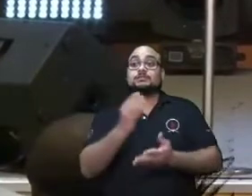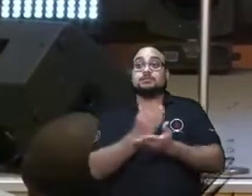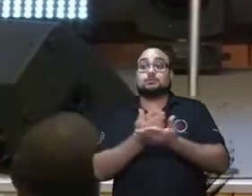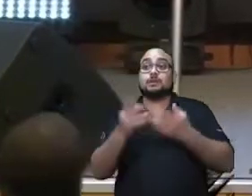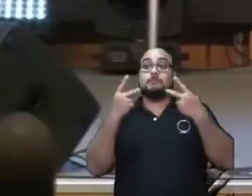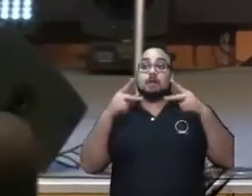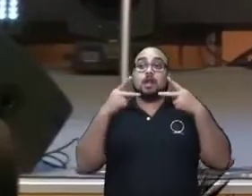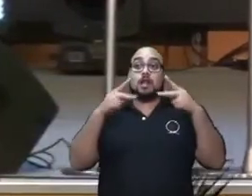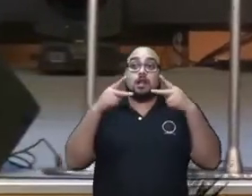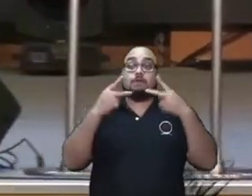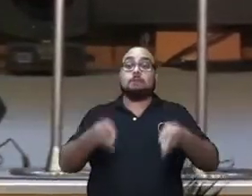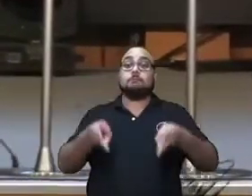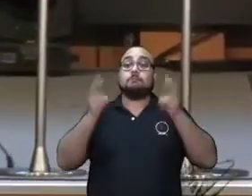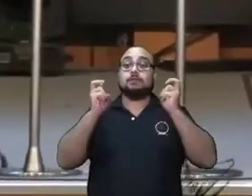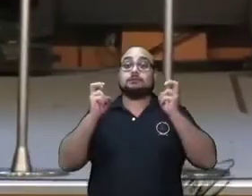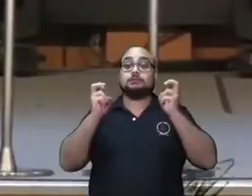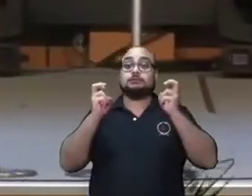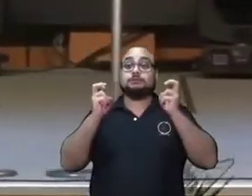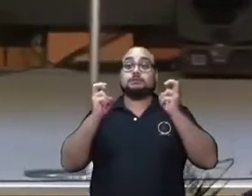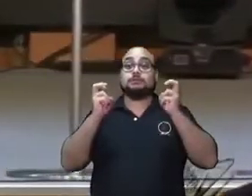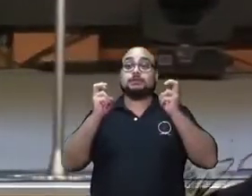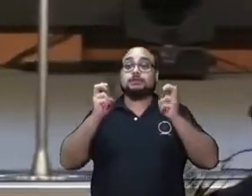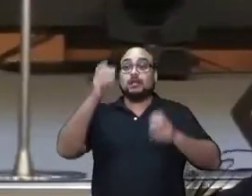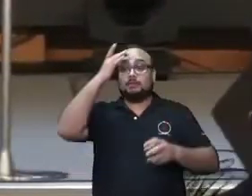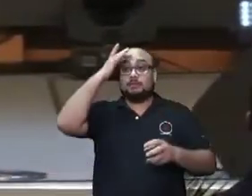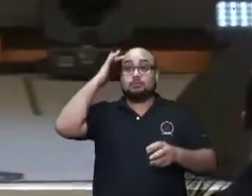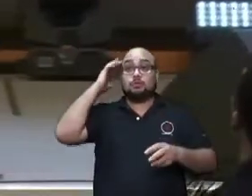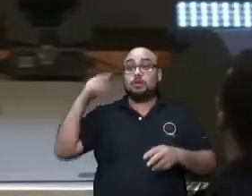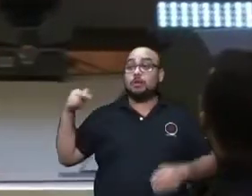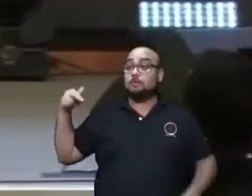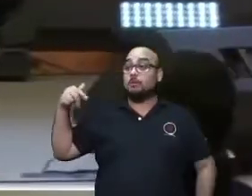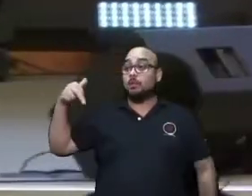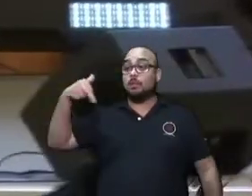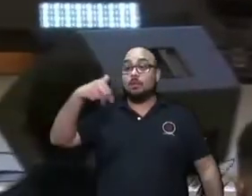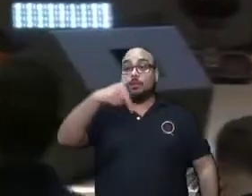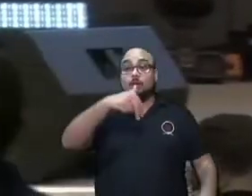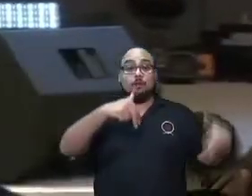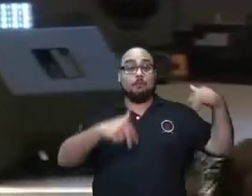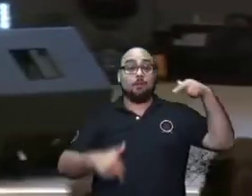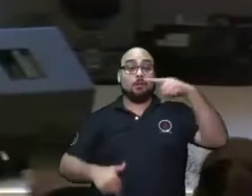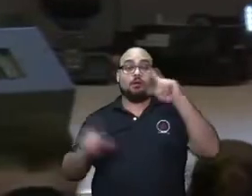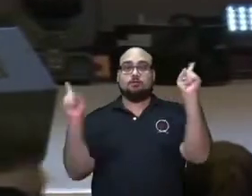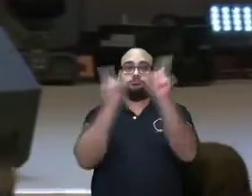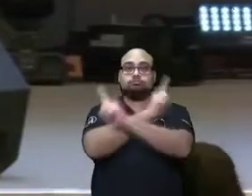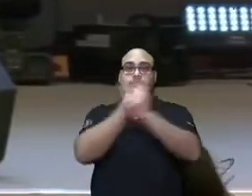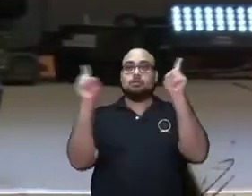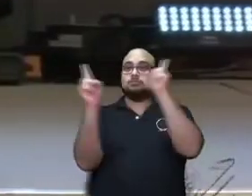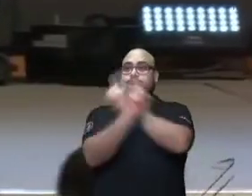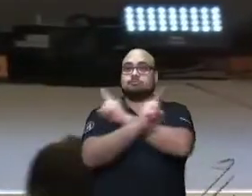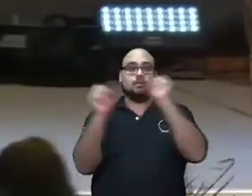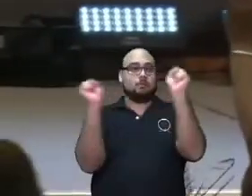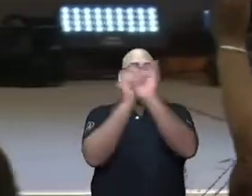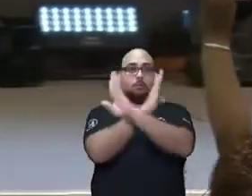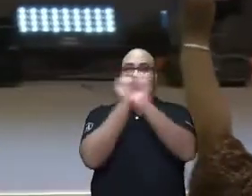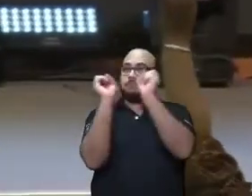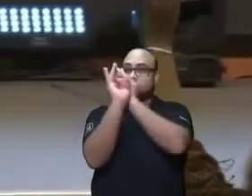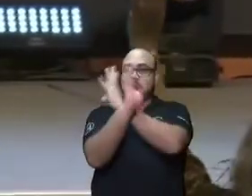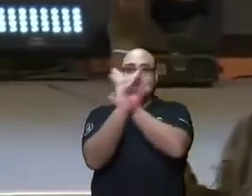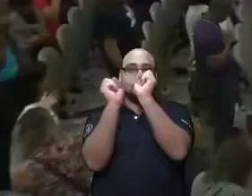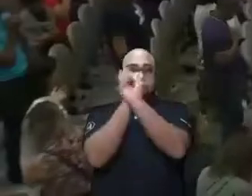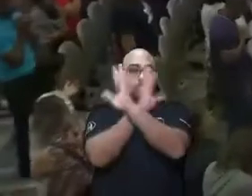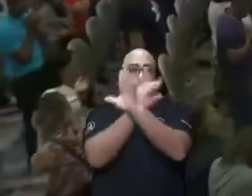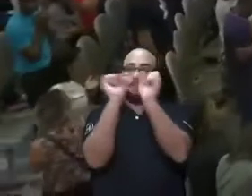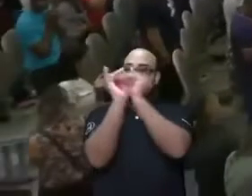isso. Eu estou vendo pessoas andando, sabe? Anda um pouquinho aí para a direita. Anda um pouquinho aí para a